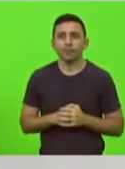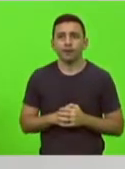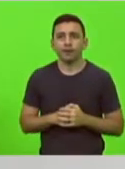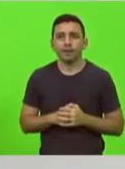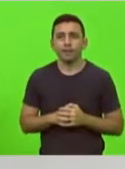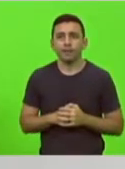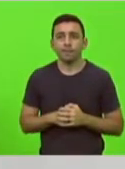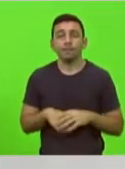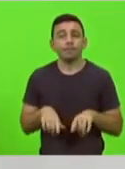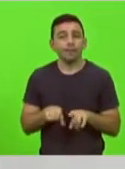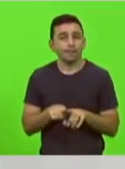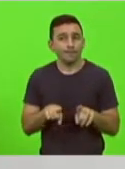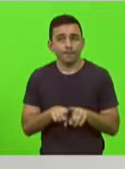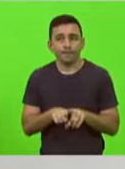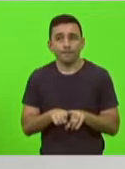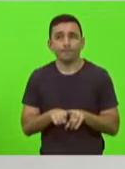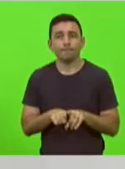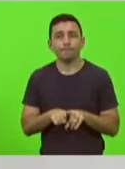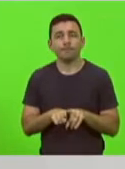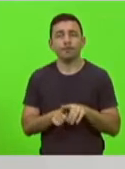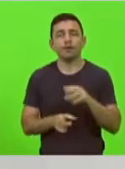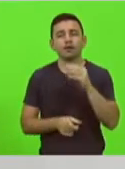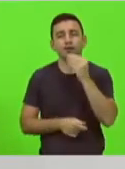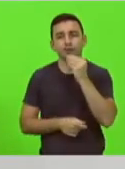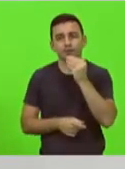E, ao mesmo tempo, também, é claro, né?